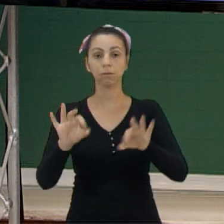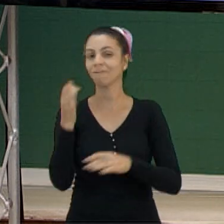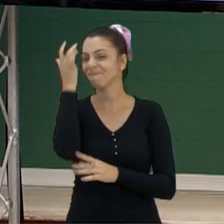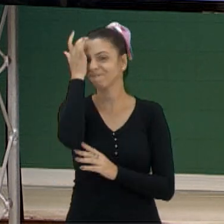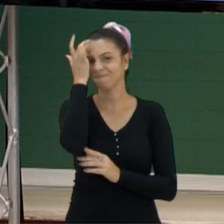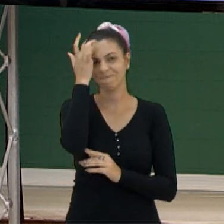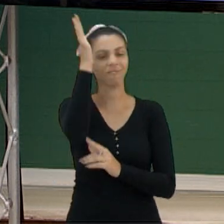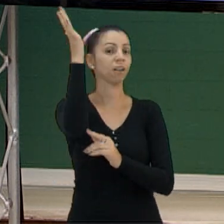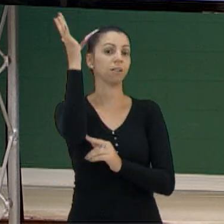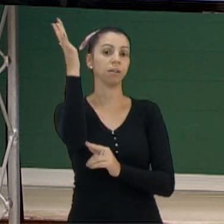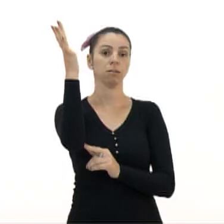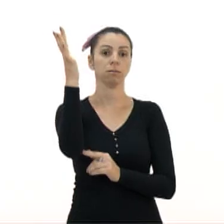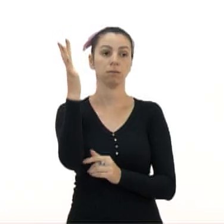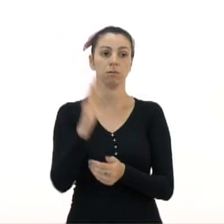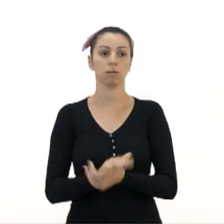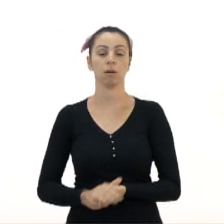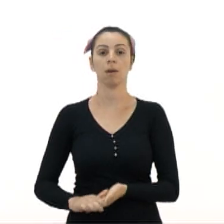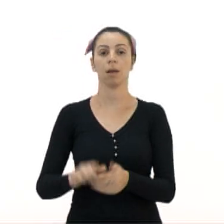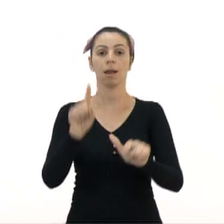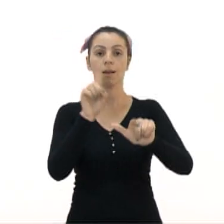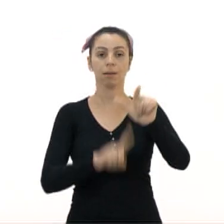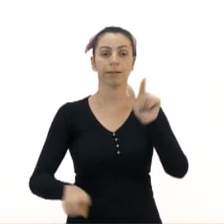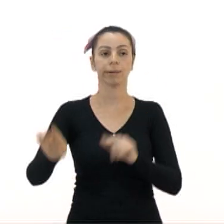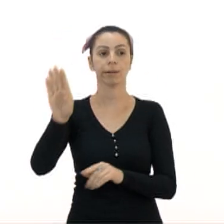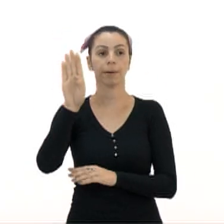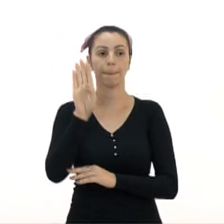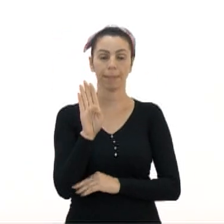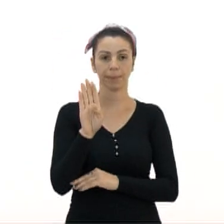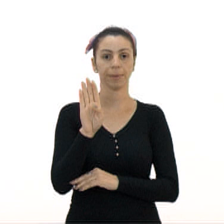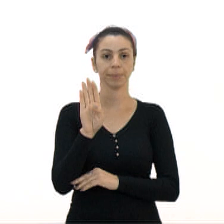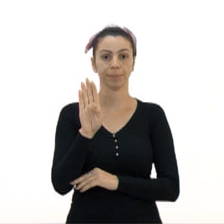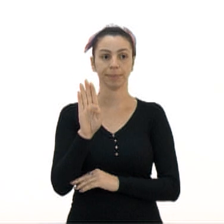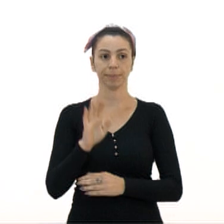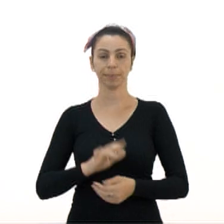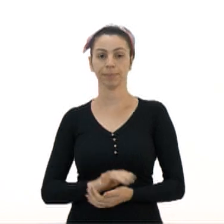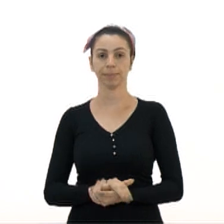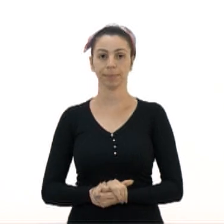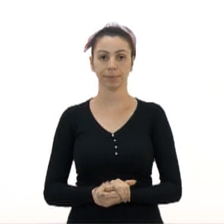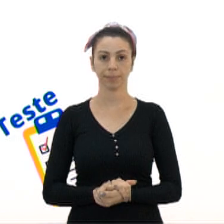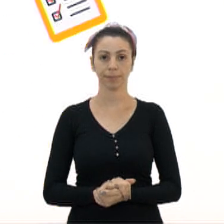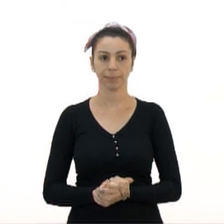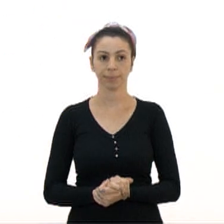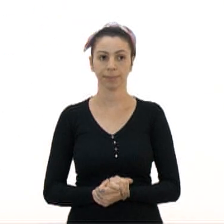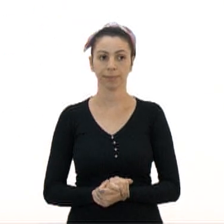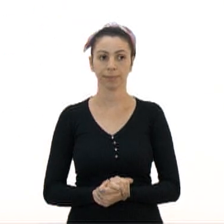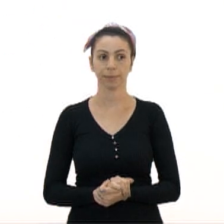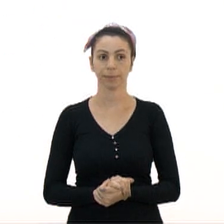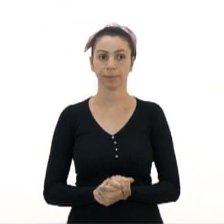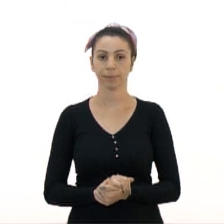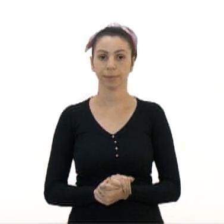fácil. Caravaggio. Não é Vermeer, não é Rembrandt, não é Bernini.